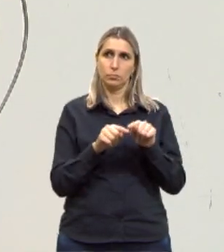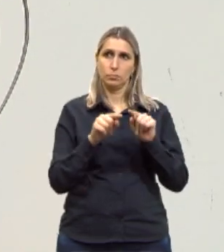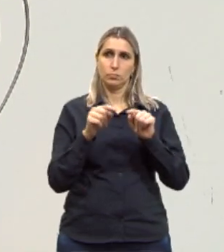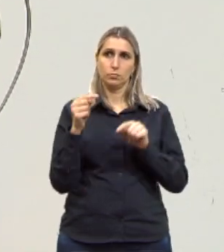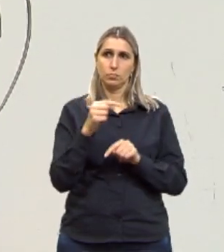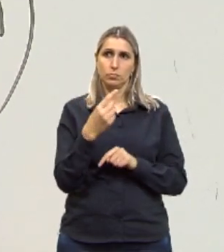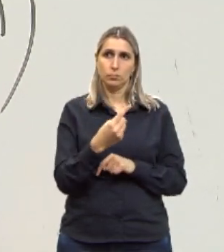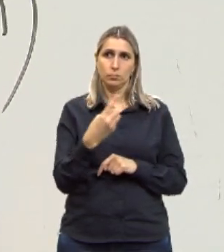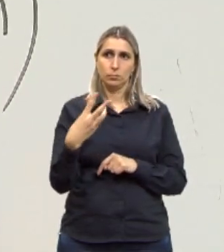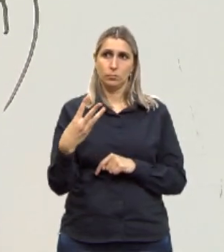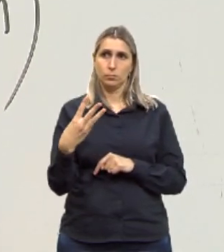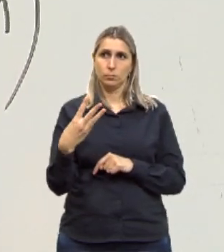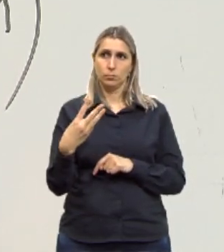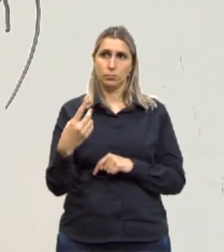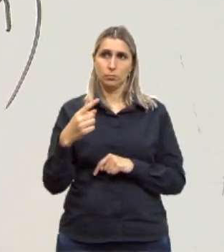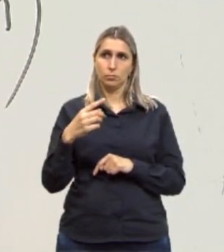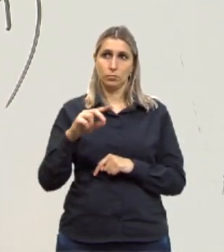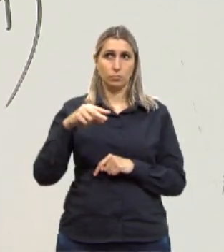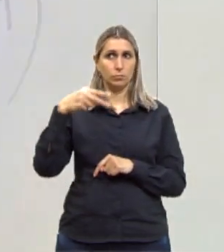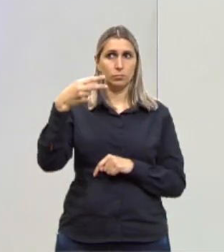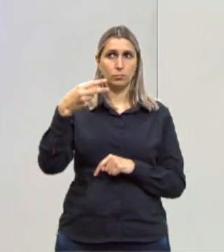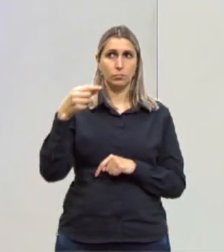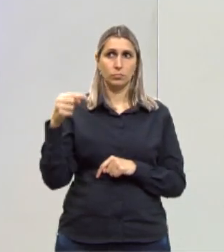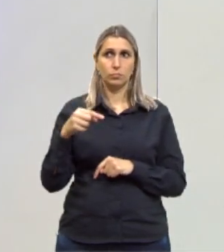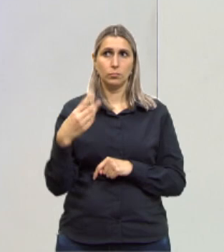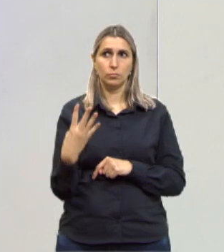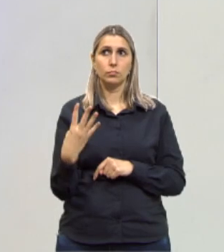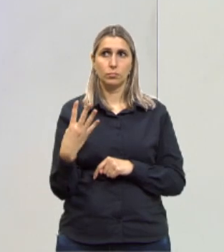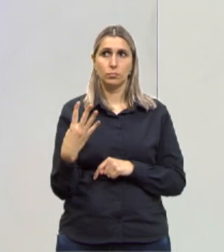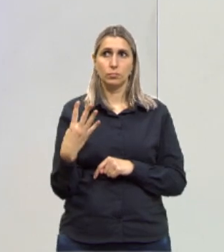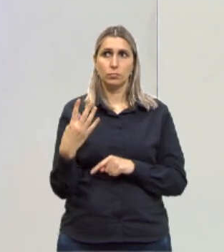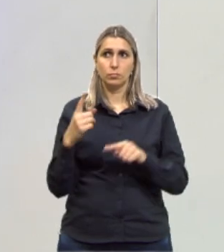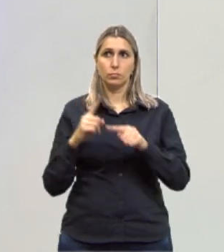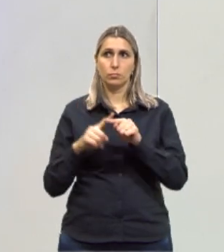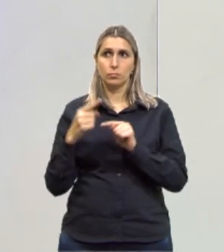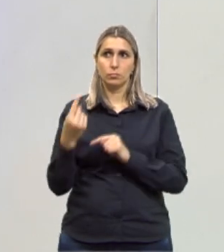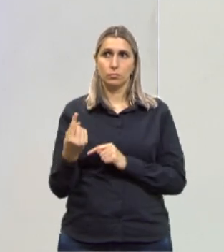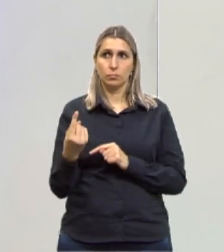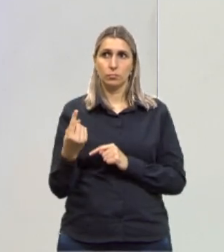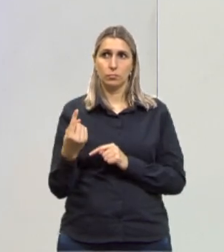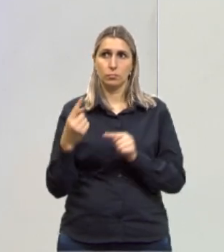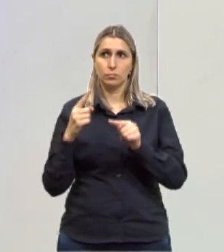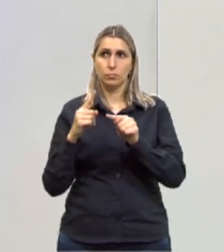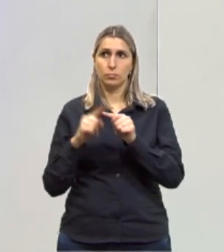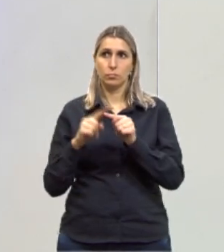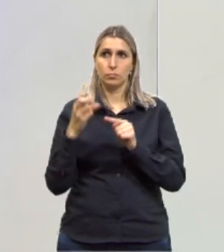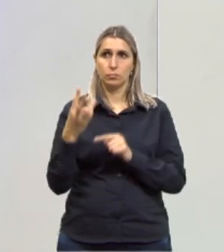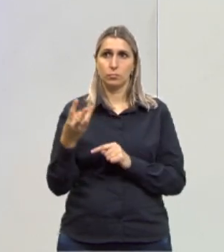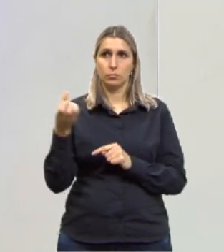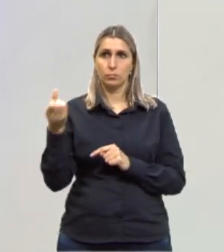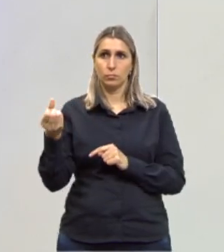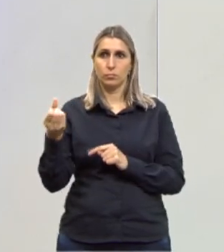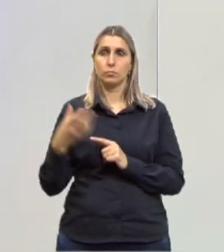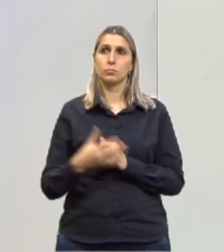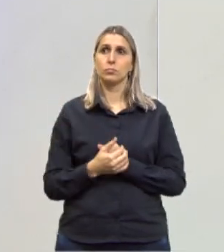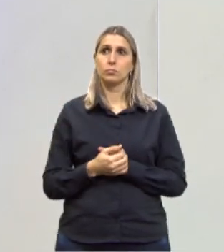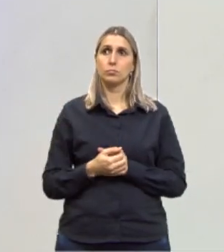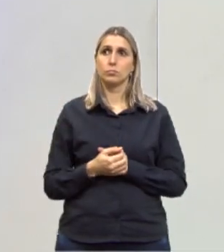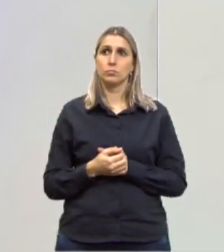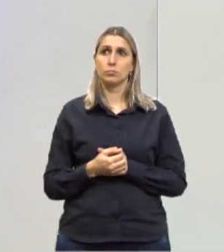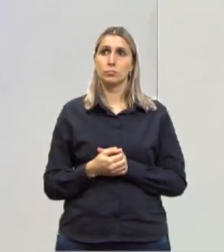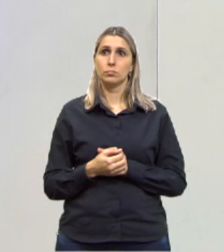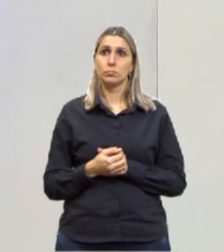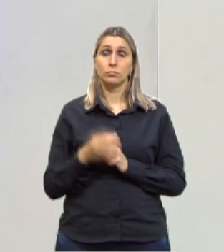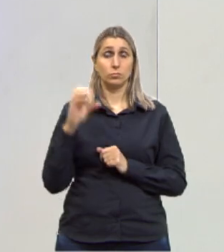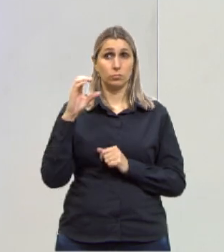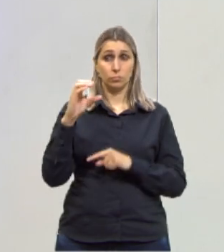Menos 13 ao quadrado, menos 4 vezes 1, vezes 36, que é o termo